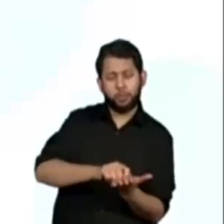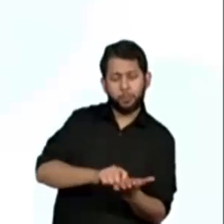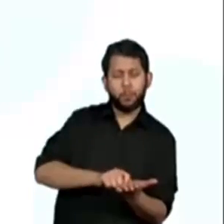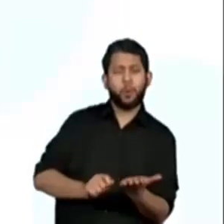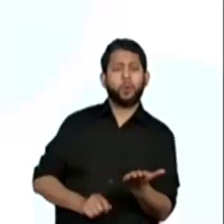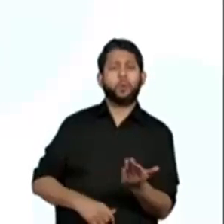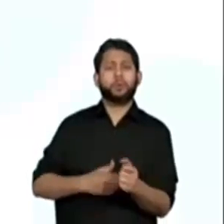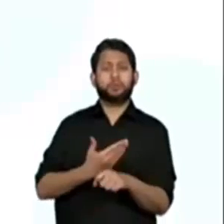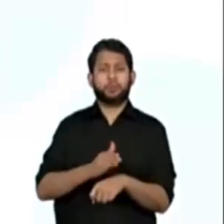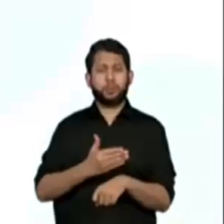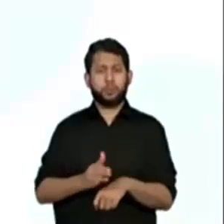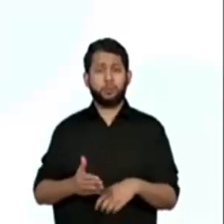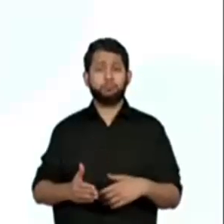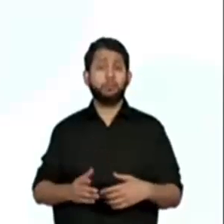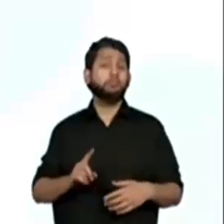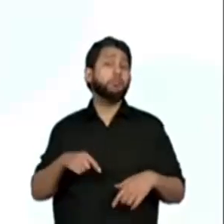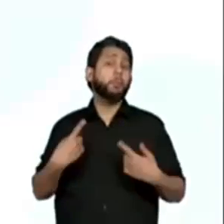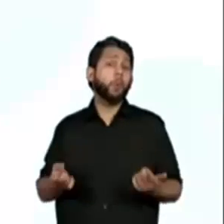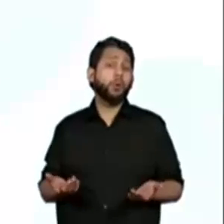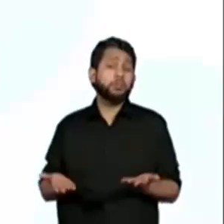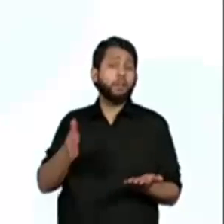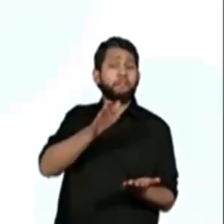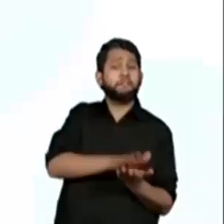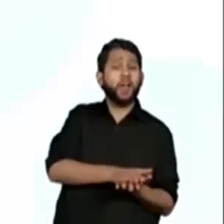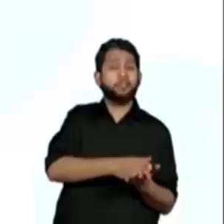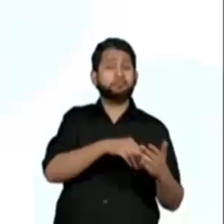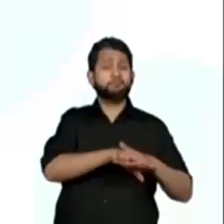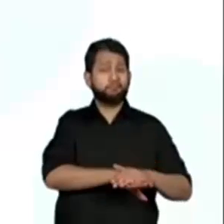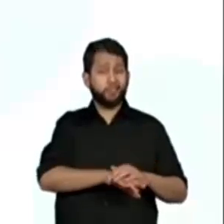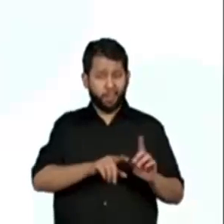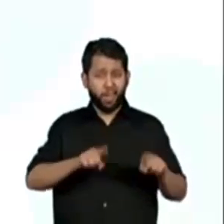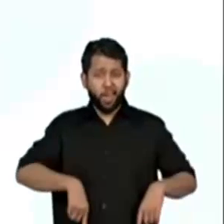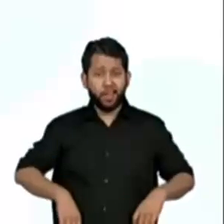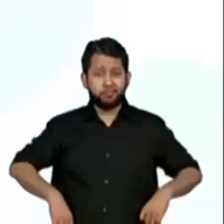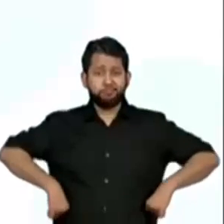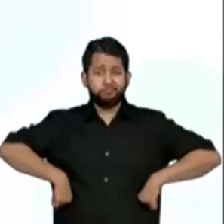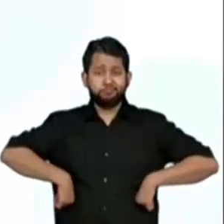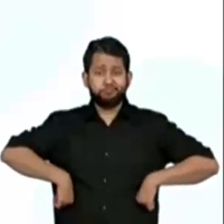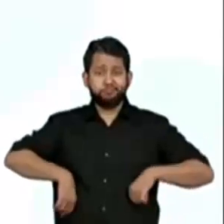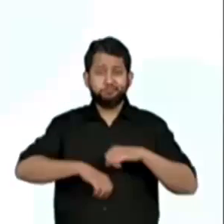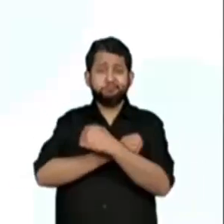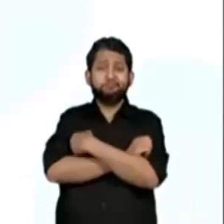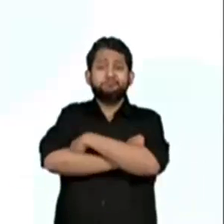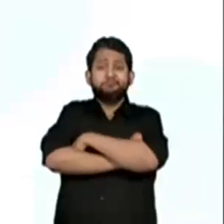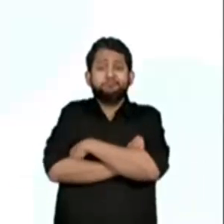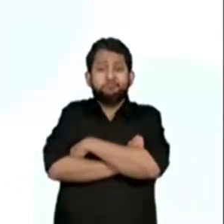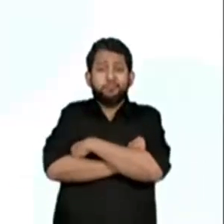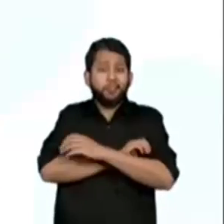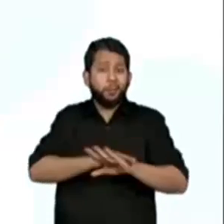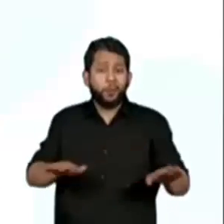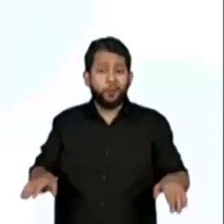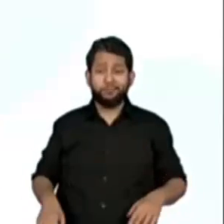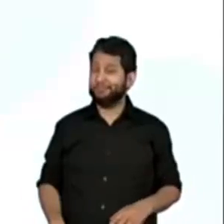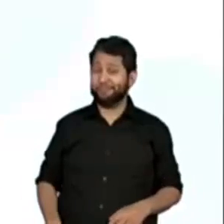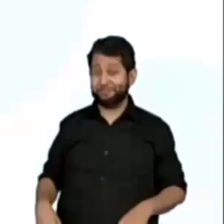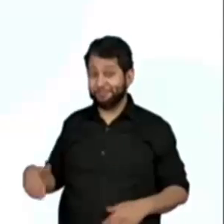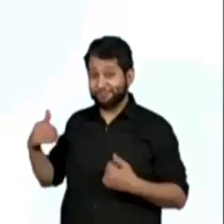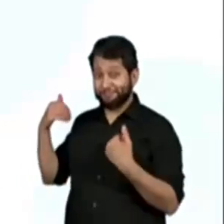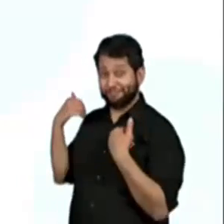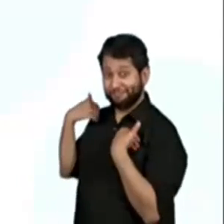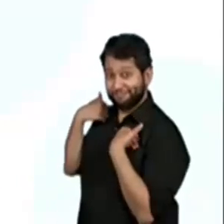realizei no meu caderno. O que eu faço agora? Para onde eu mando? Pronto. A Alininha do